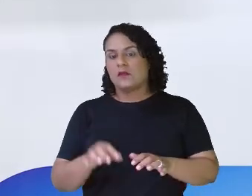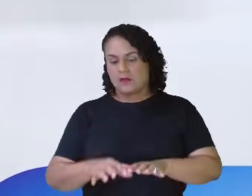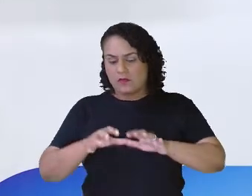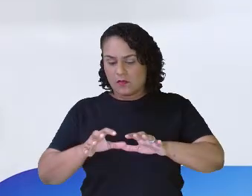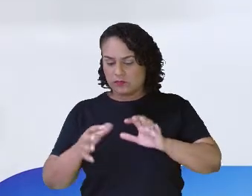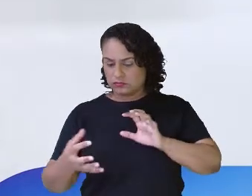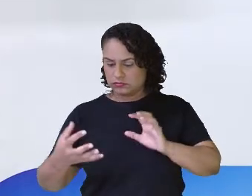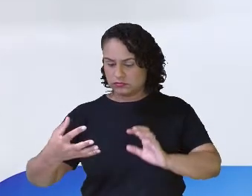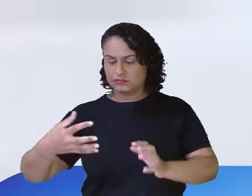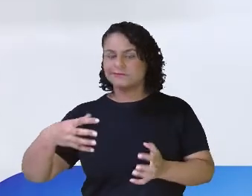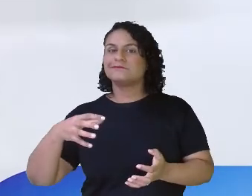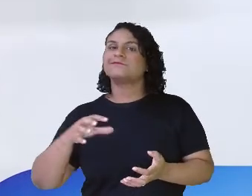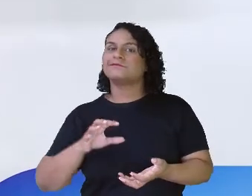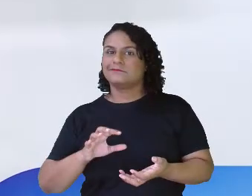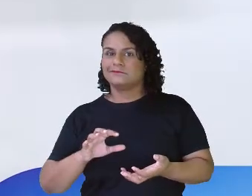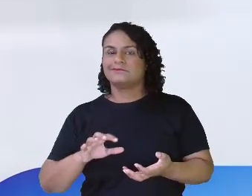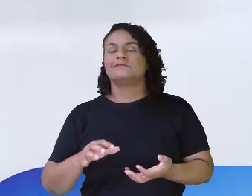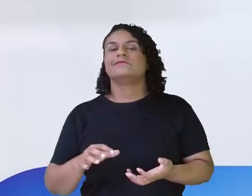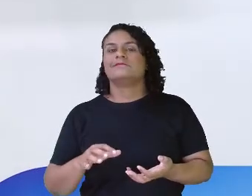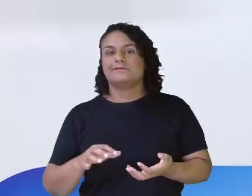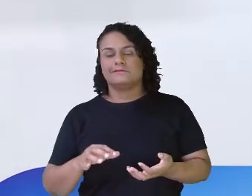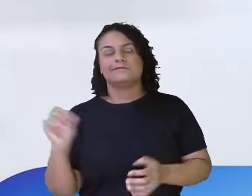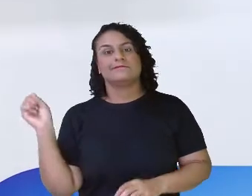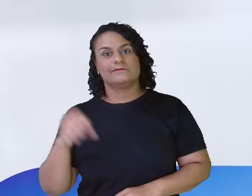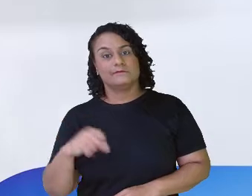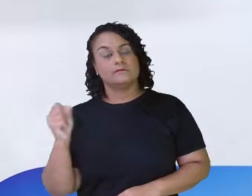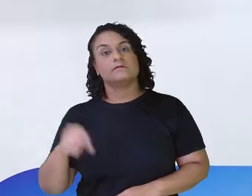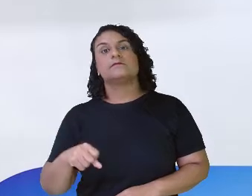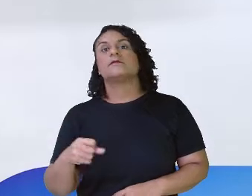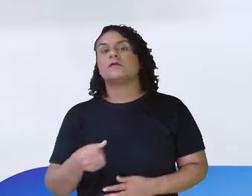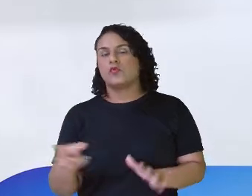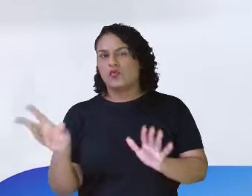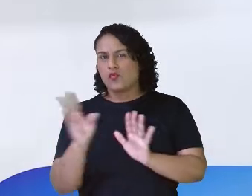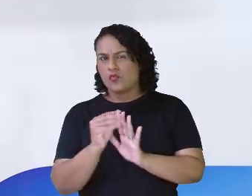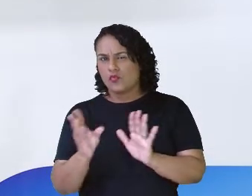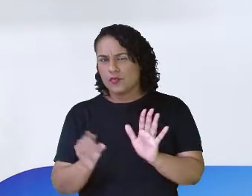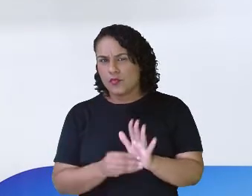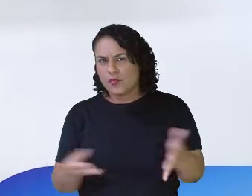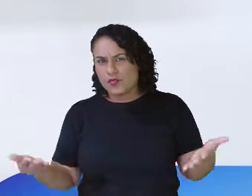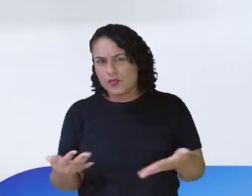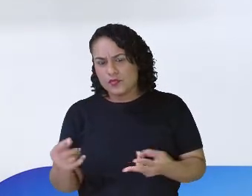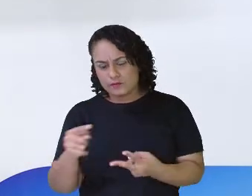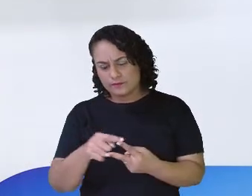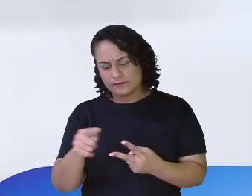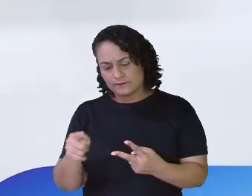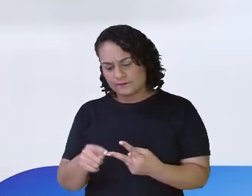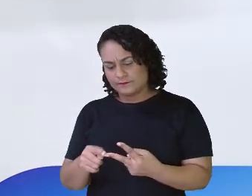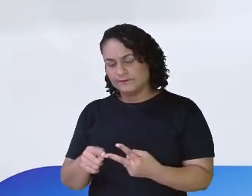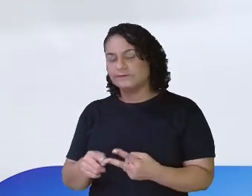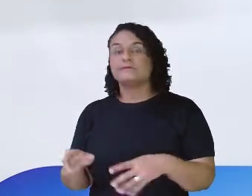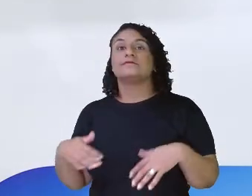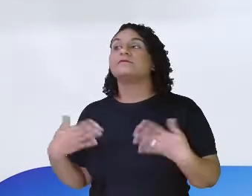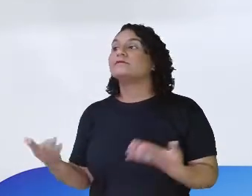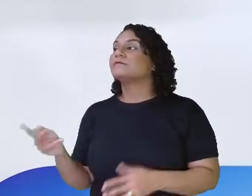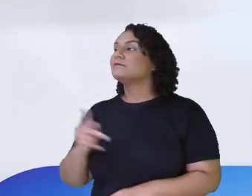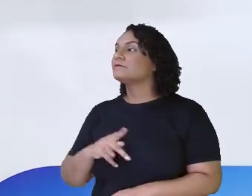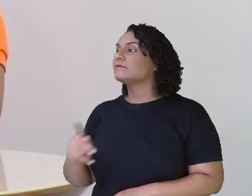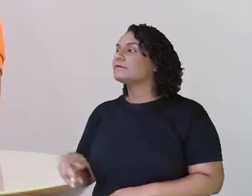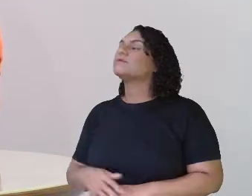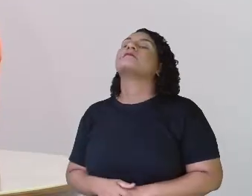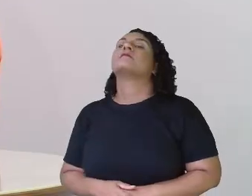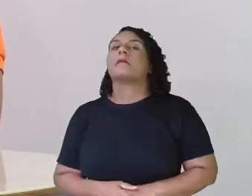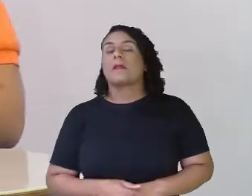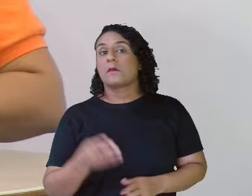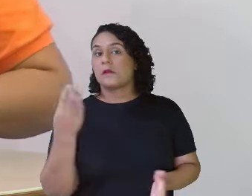falando de sólidos geométricos. Vamos conversar sobre as duas, beleza? E aí, professora? Estão dando